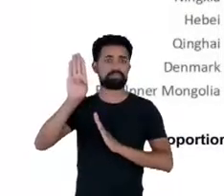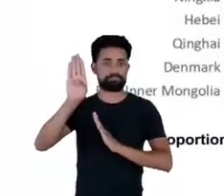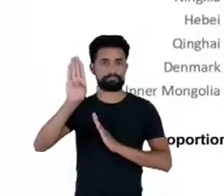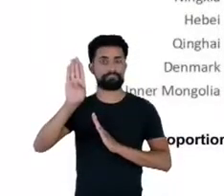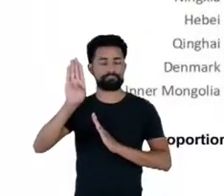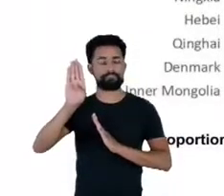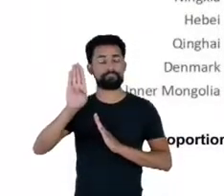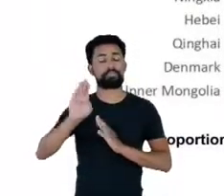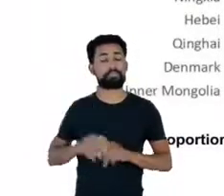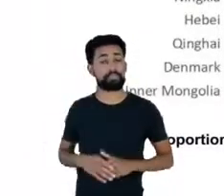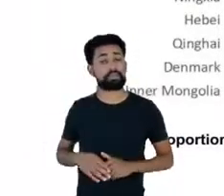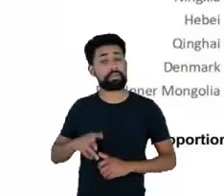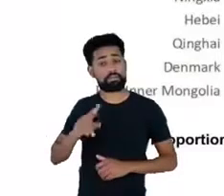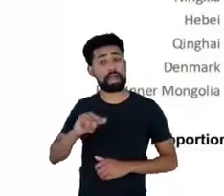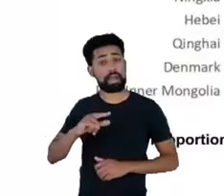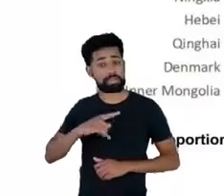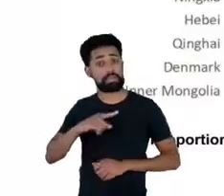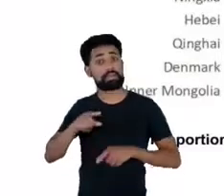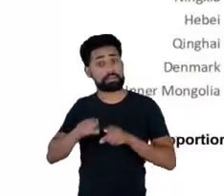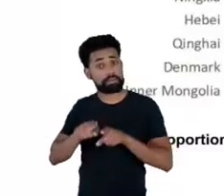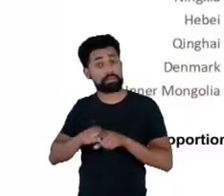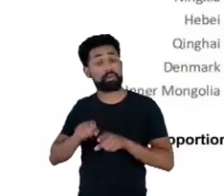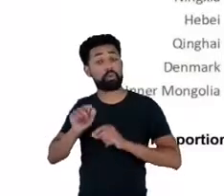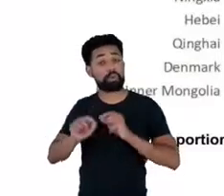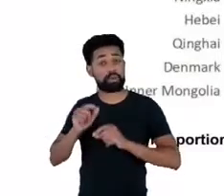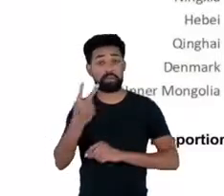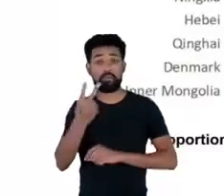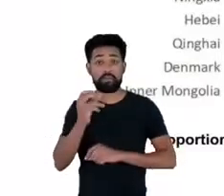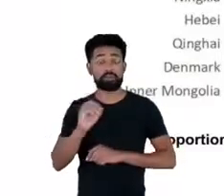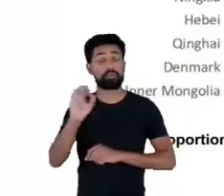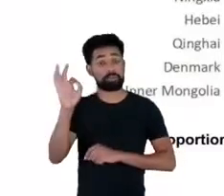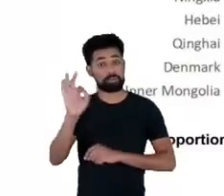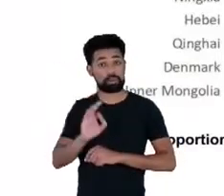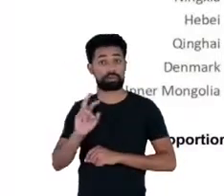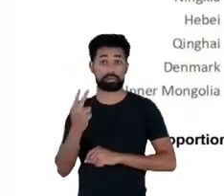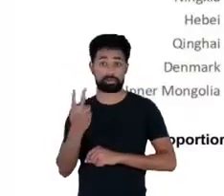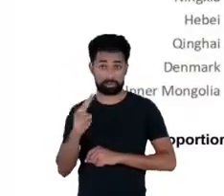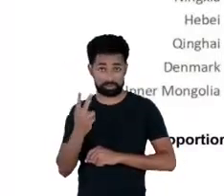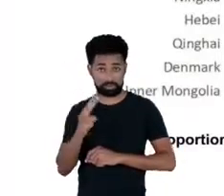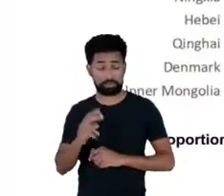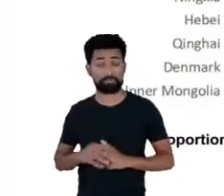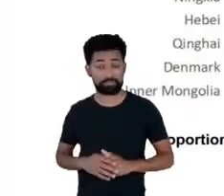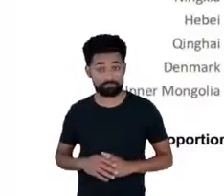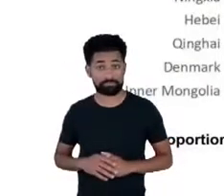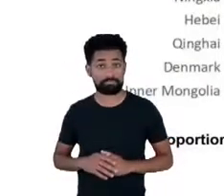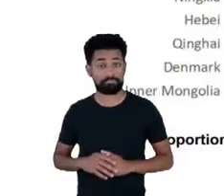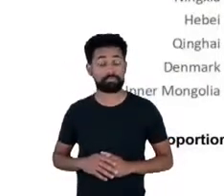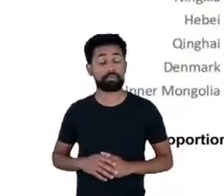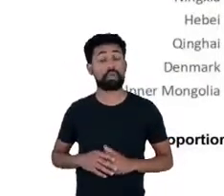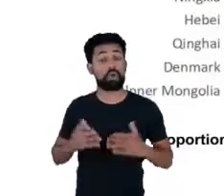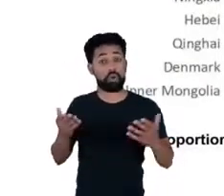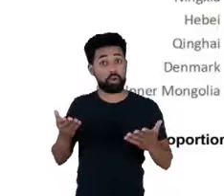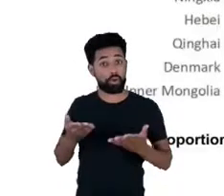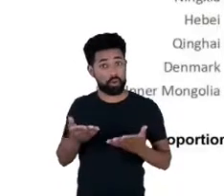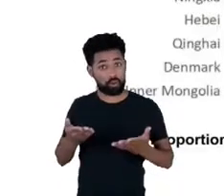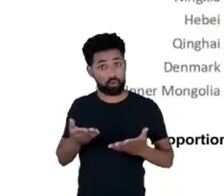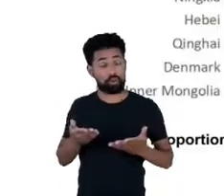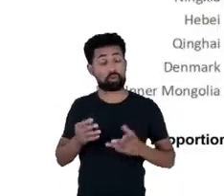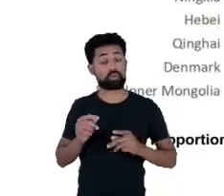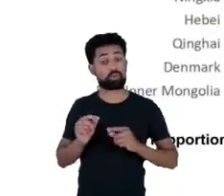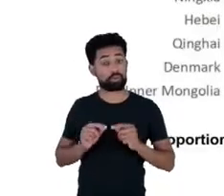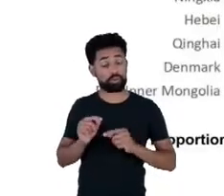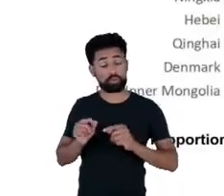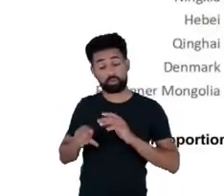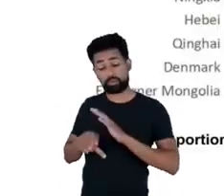e teremos também 20% de hidro. E hoje, o solar